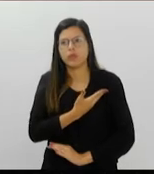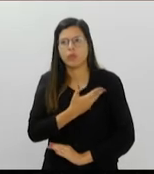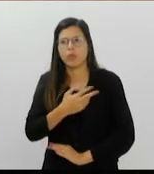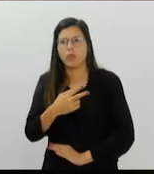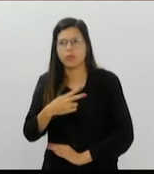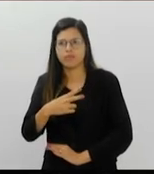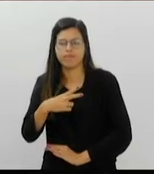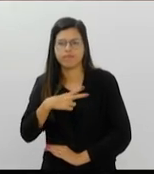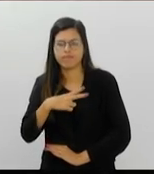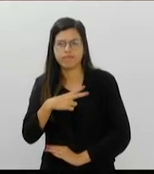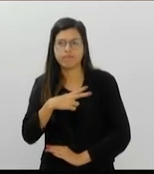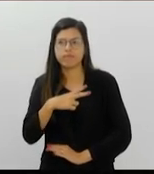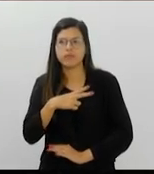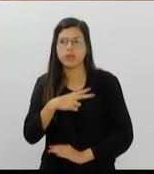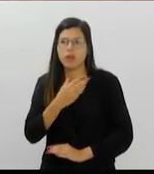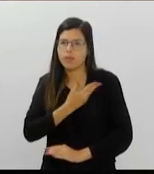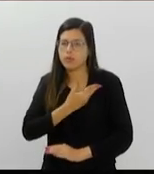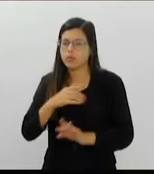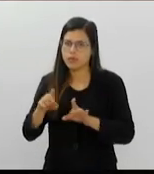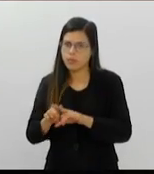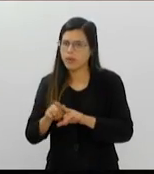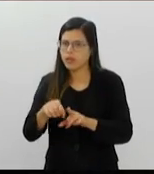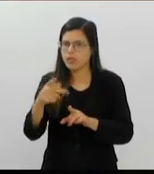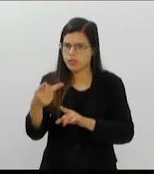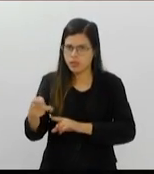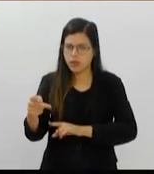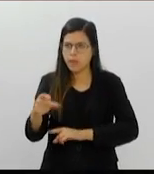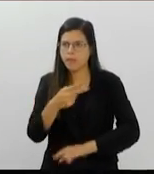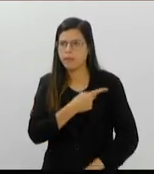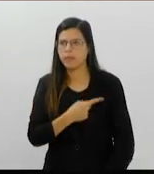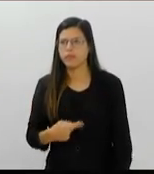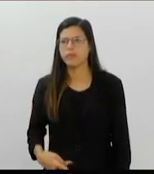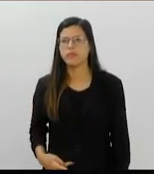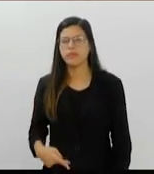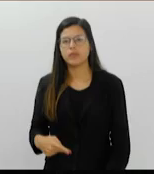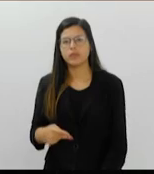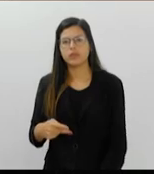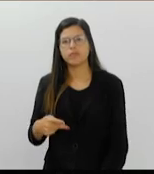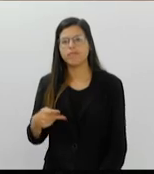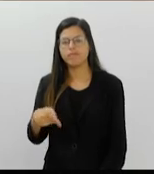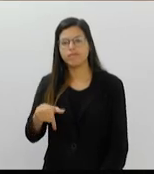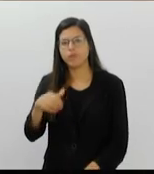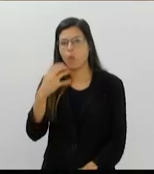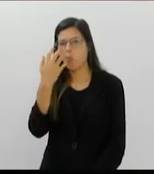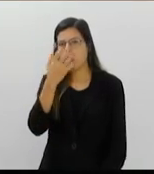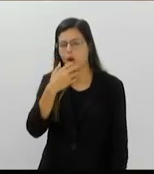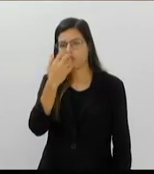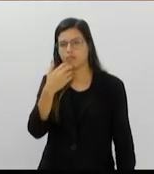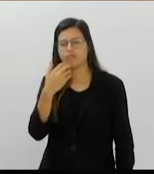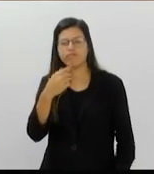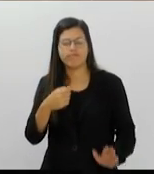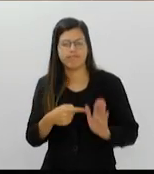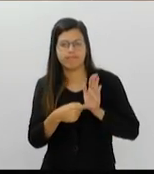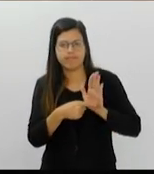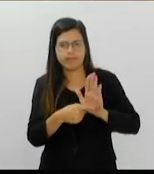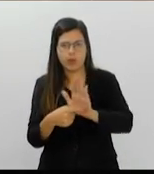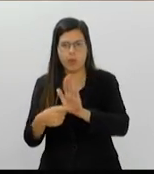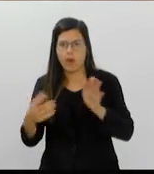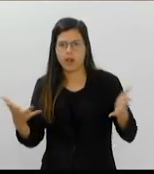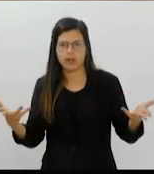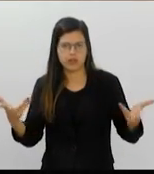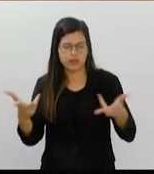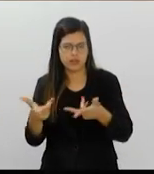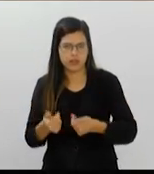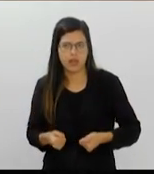mas também amigo pessoal de Vossa Excelência, presidente. Um artista que se destaca pela qualidade, né, pelo